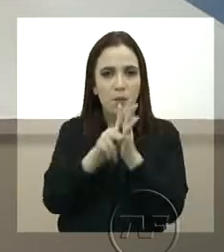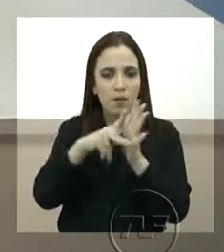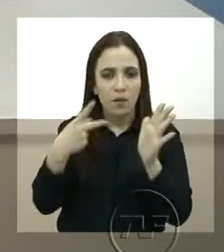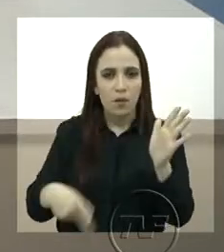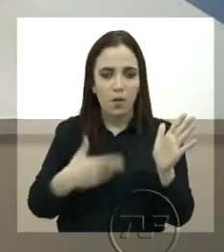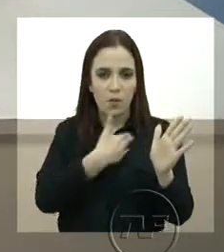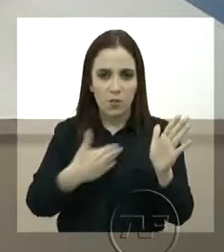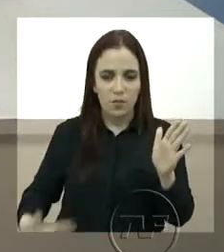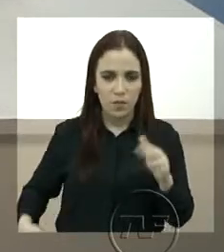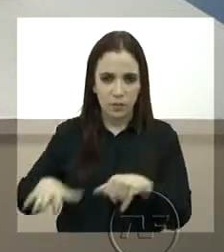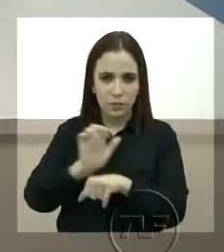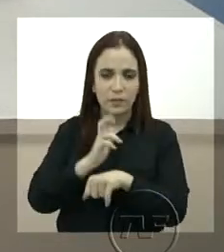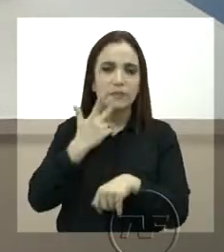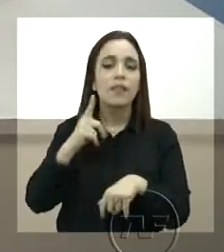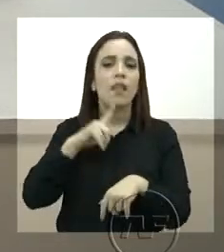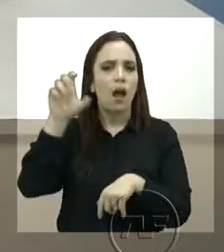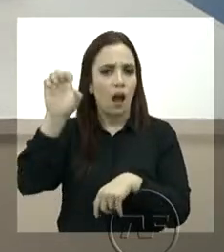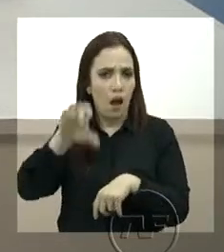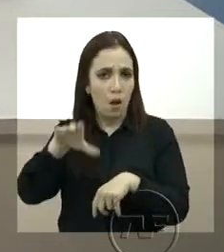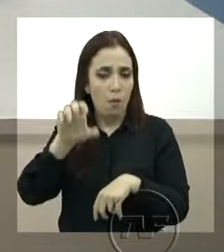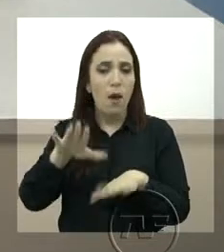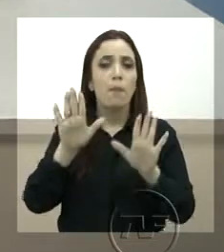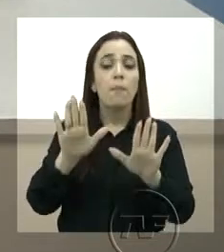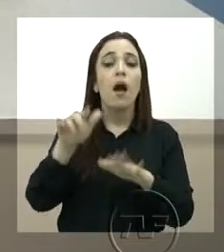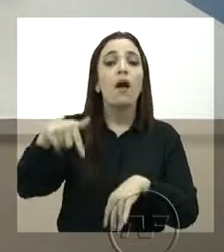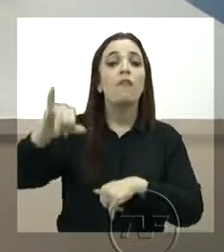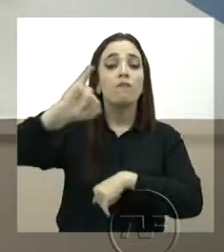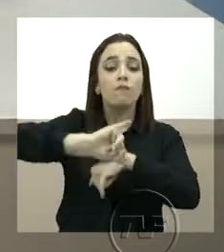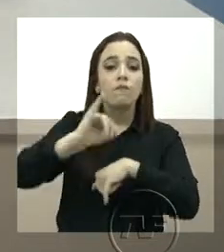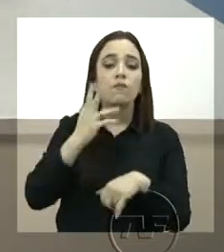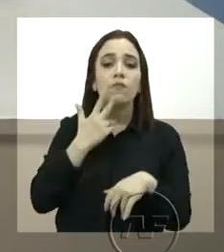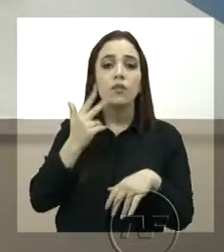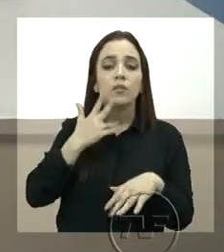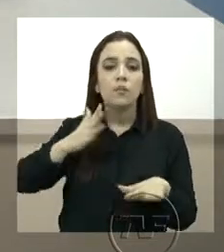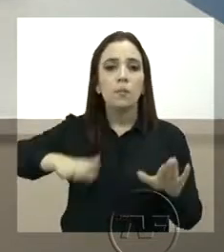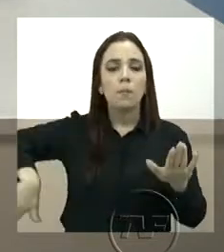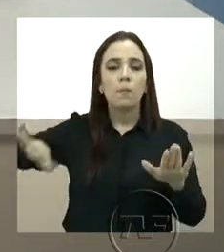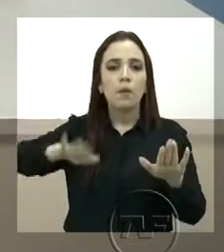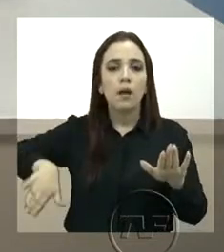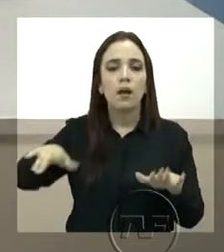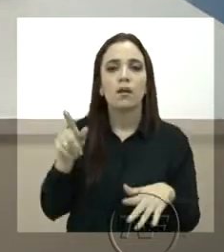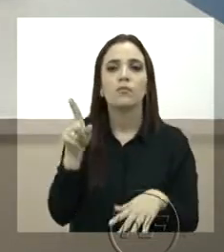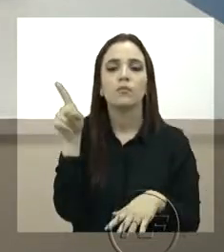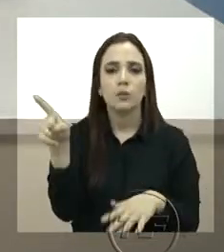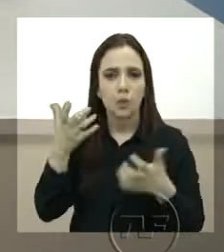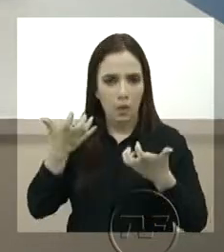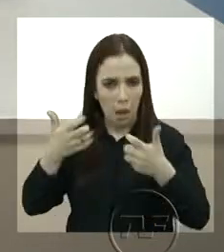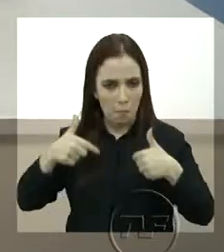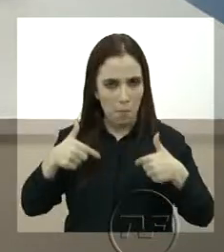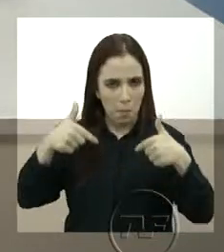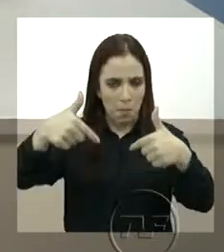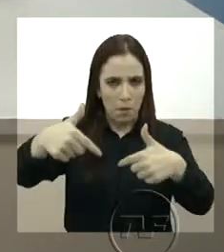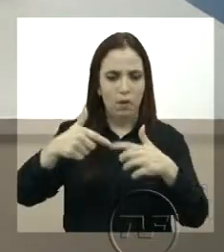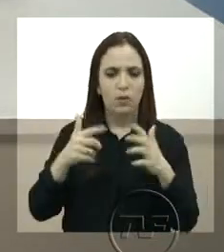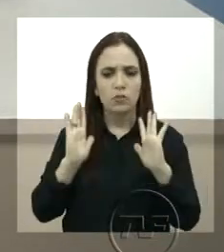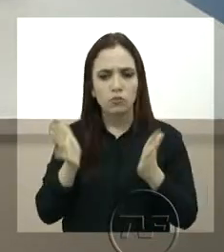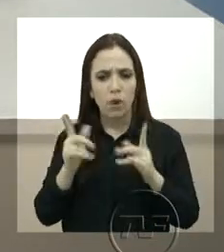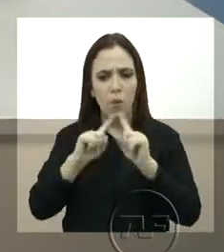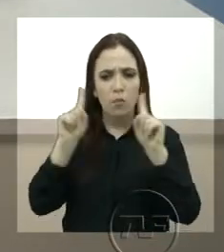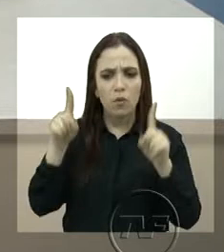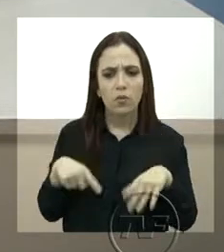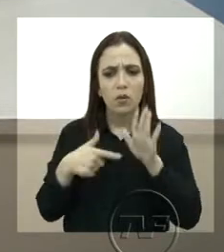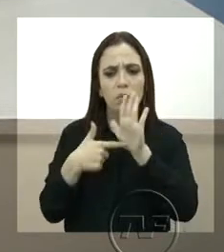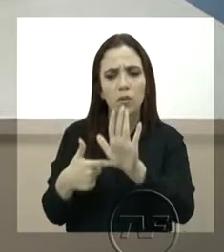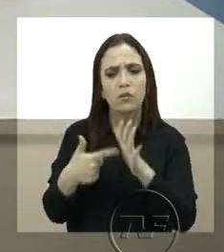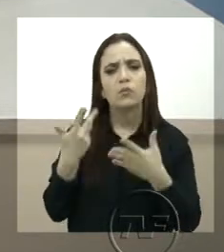Aqui em Fortaleza tem também em Caucaia, mas no âmbito da cidade de Fortaleza, no litoral da cidade de Fortaleza, o senhor, já vindo aqui para os projetos